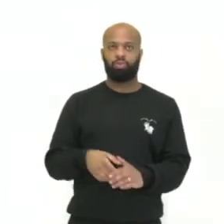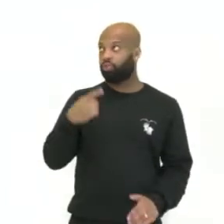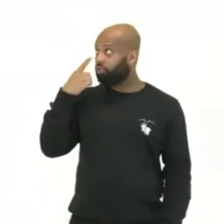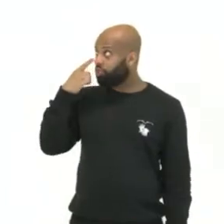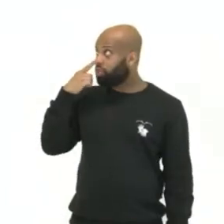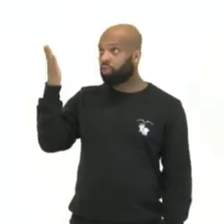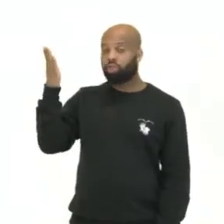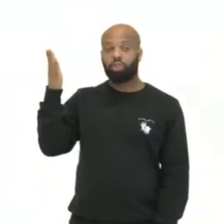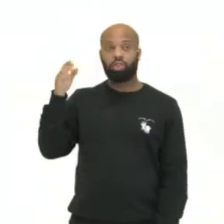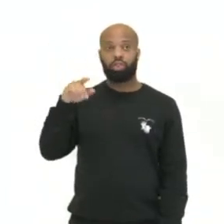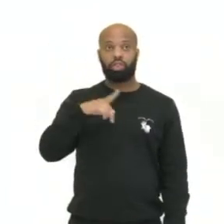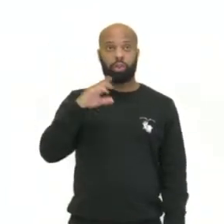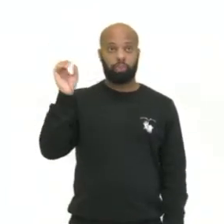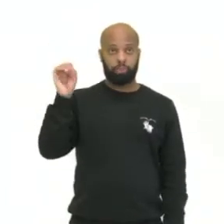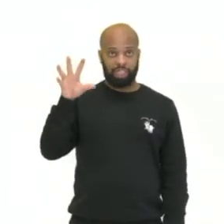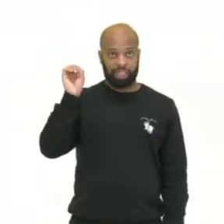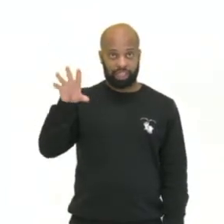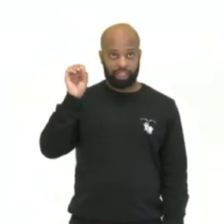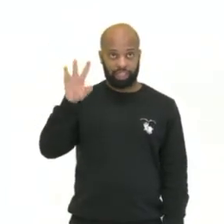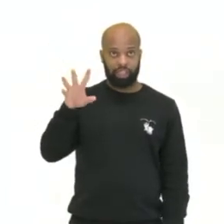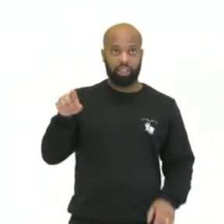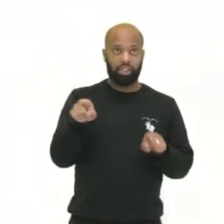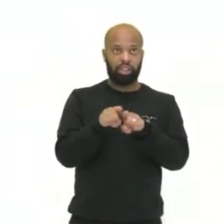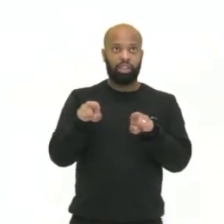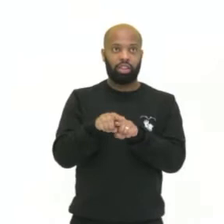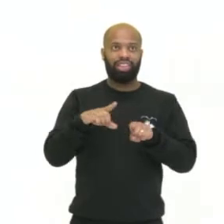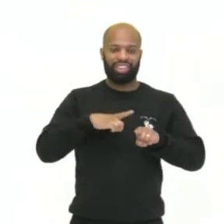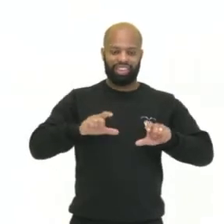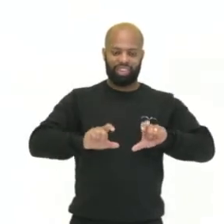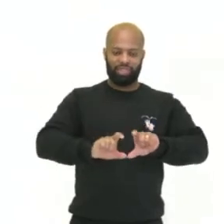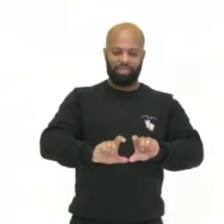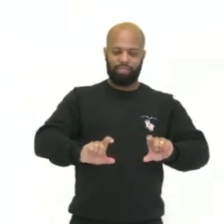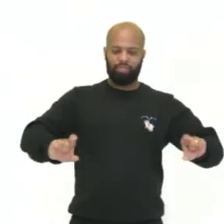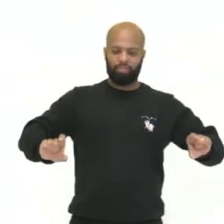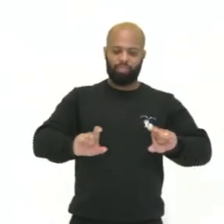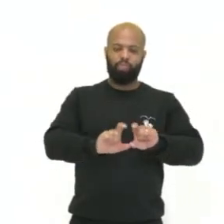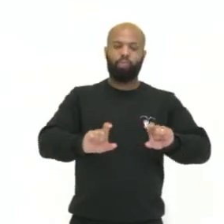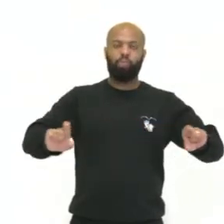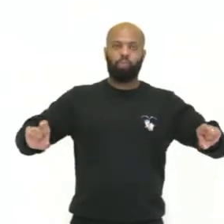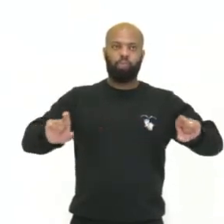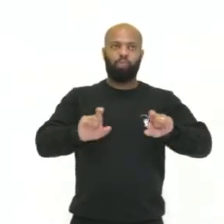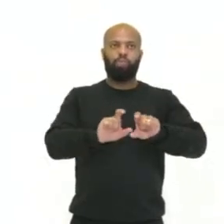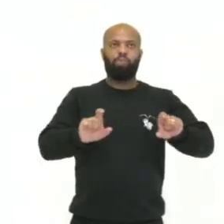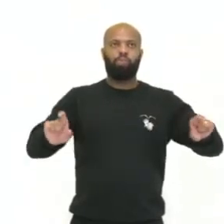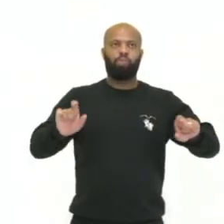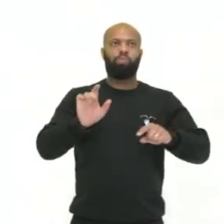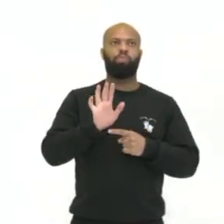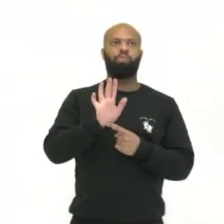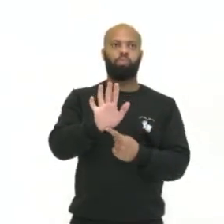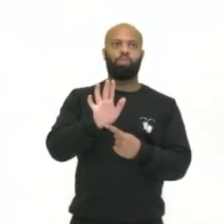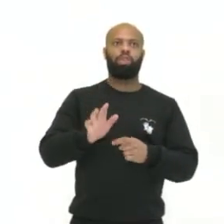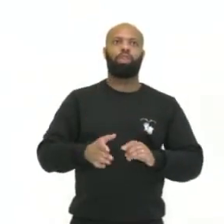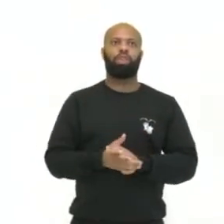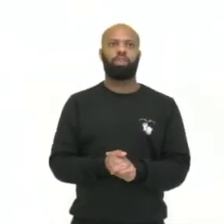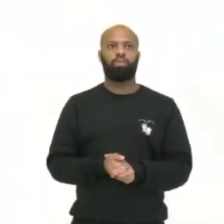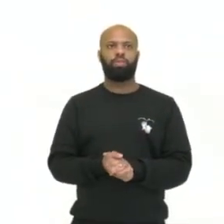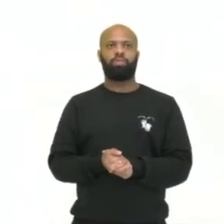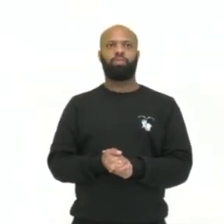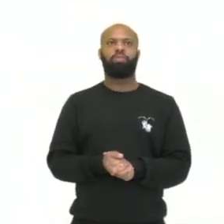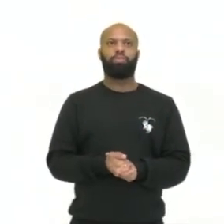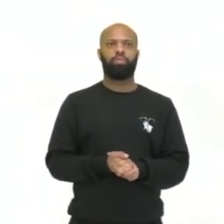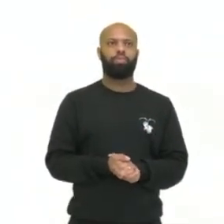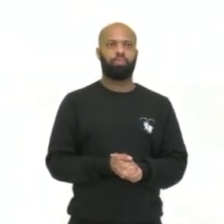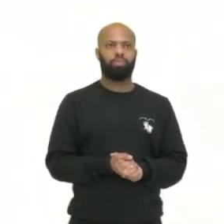fica piscando o capacete, mas também uma forma deles identificarem é na plataforma embaixo. Verifique